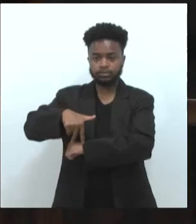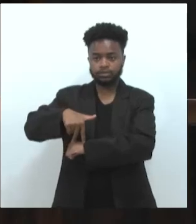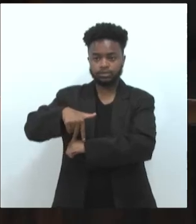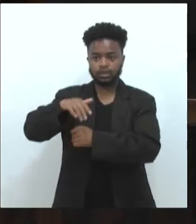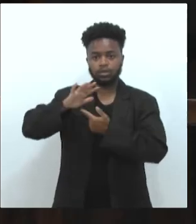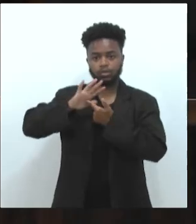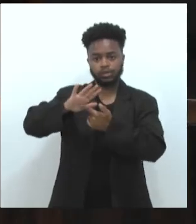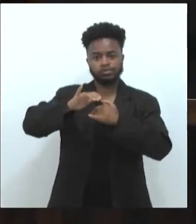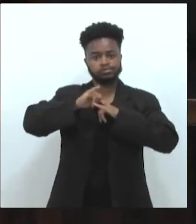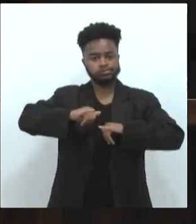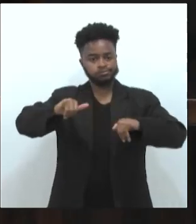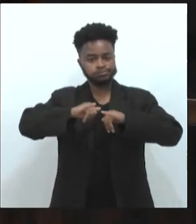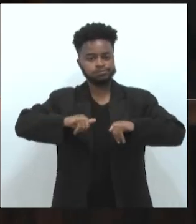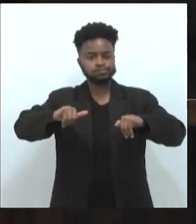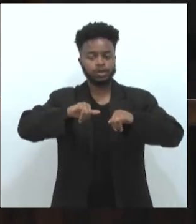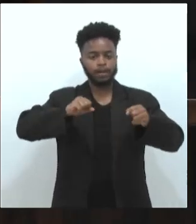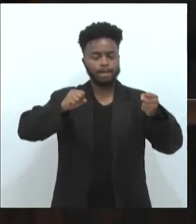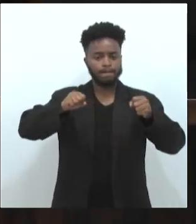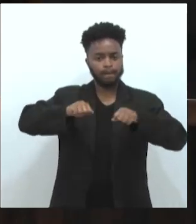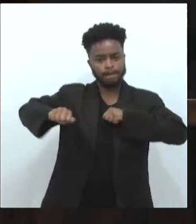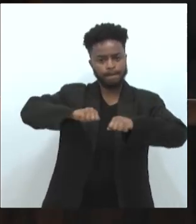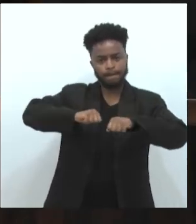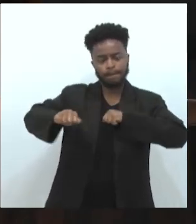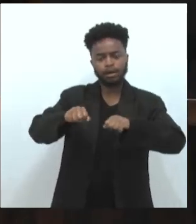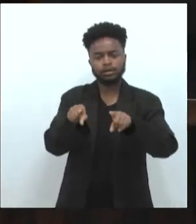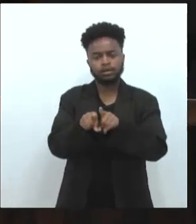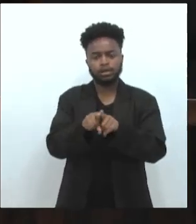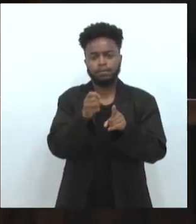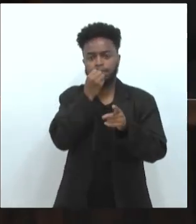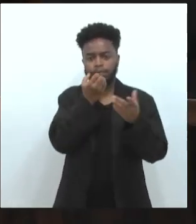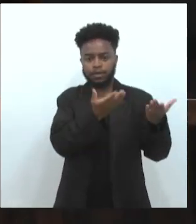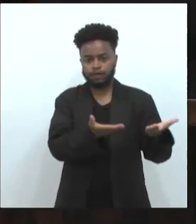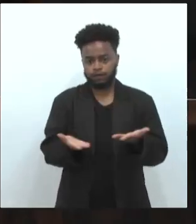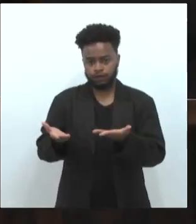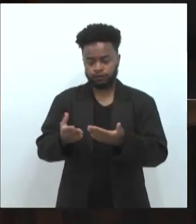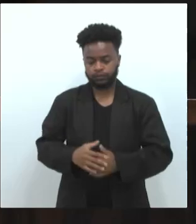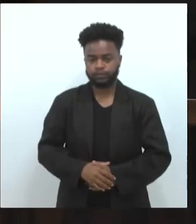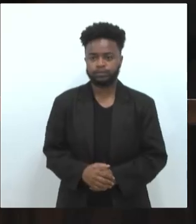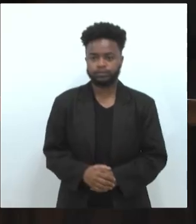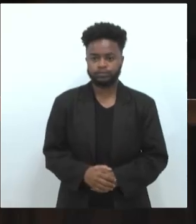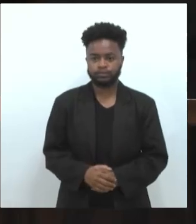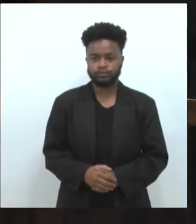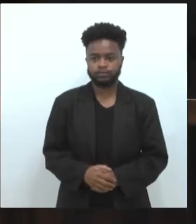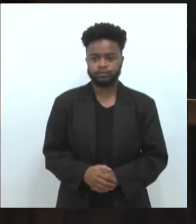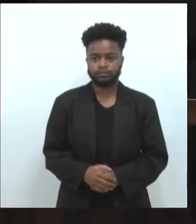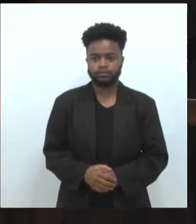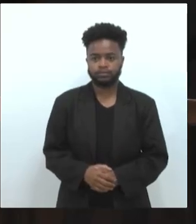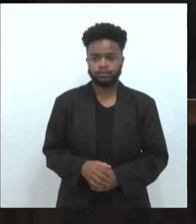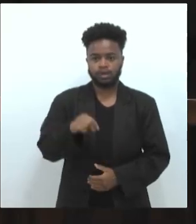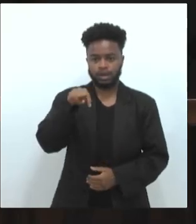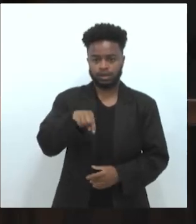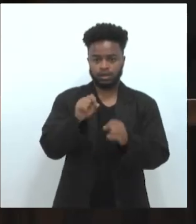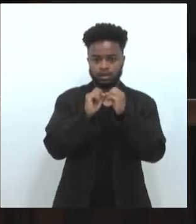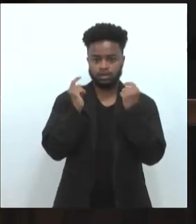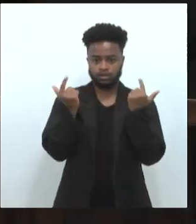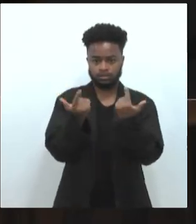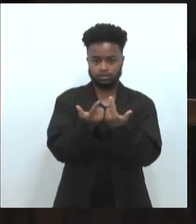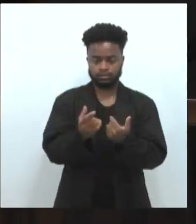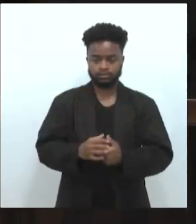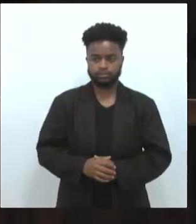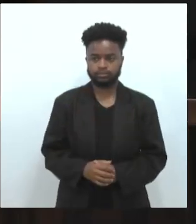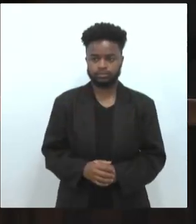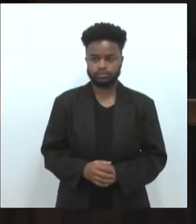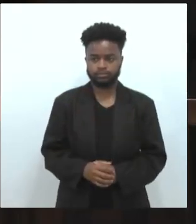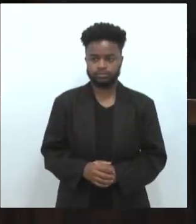suas reivindicações. Também sejam todos muito bem-vindos a esta casa.